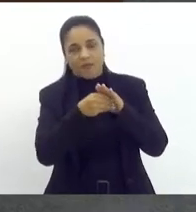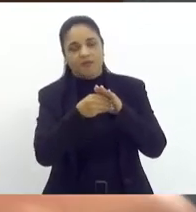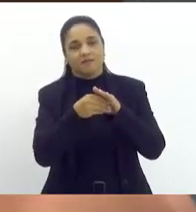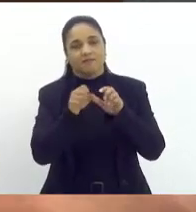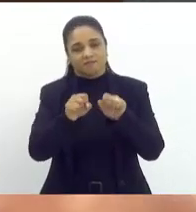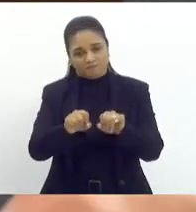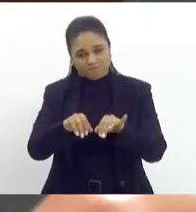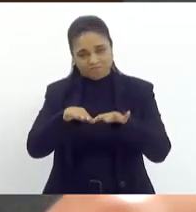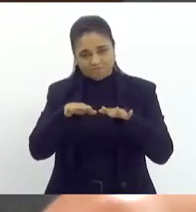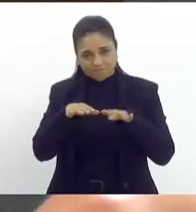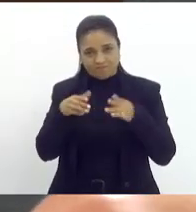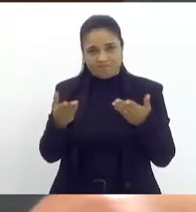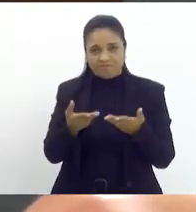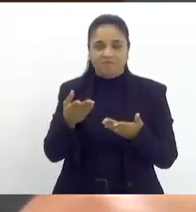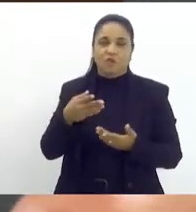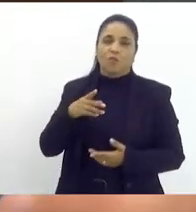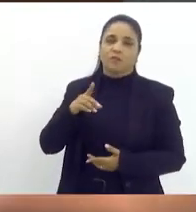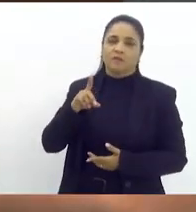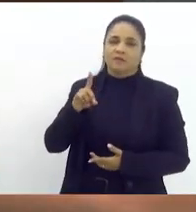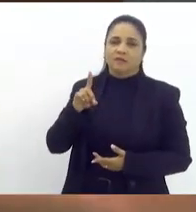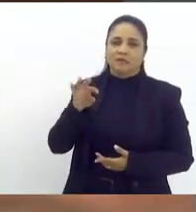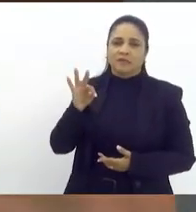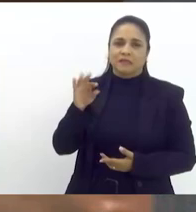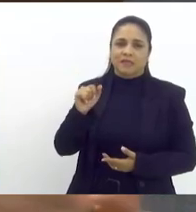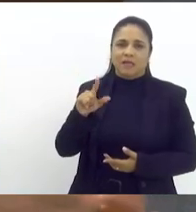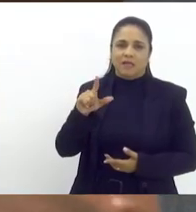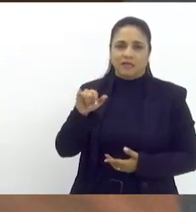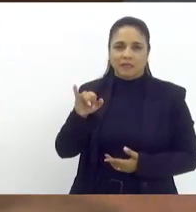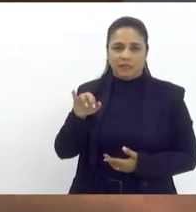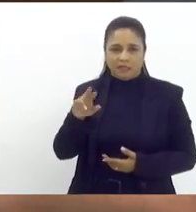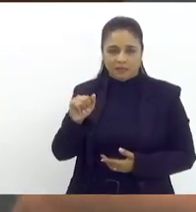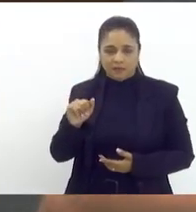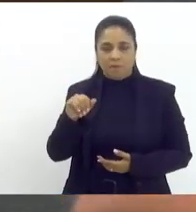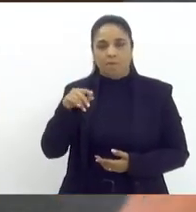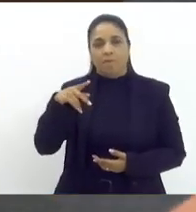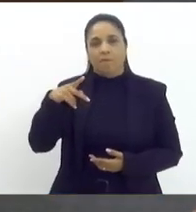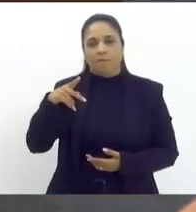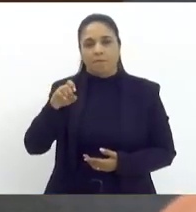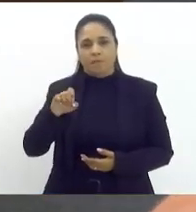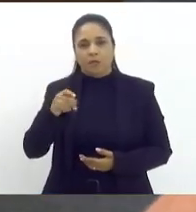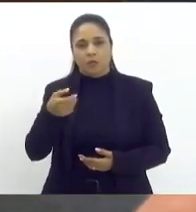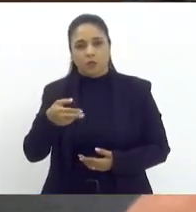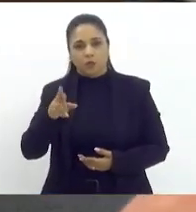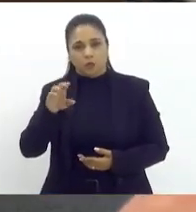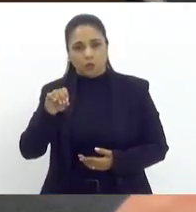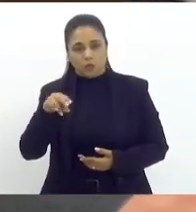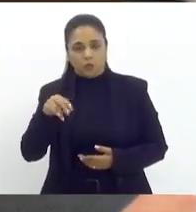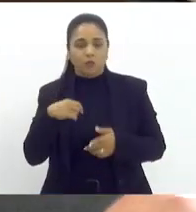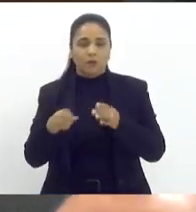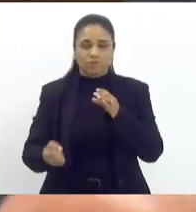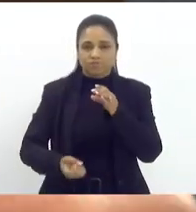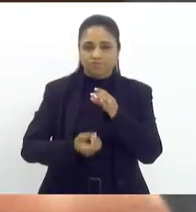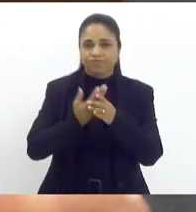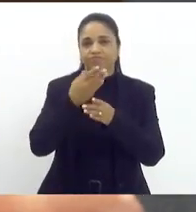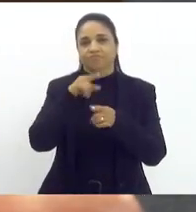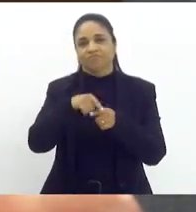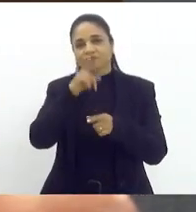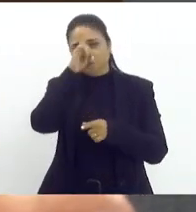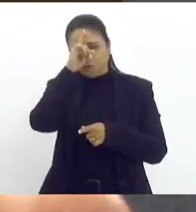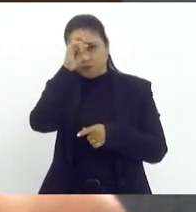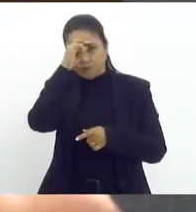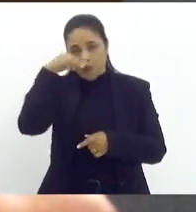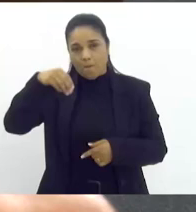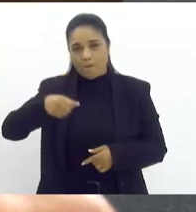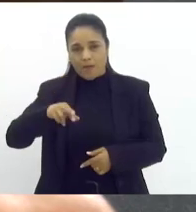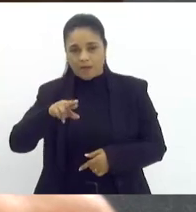parlamentares Nossa como Talia petrónica para a construção do banco de leite da Maternidade marisca que fica na zona oeste do Rio de Janeiro